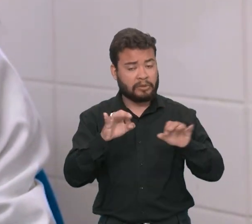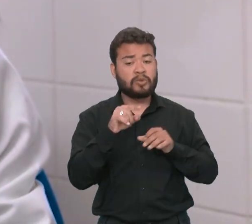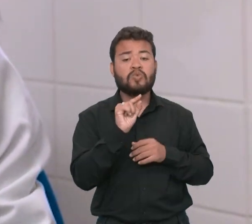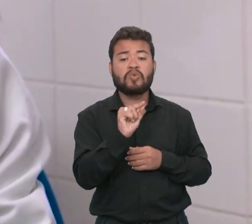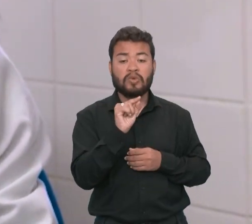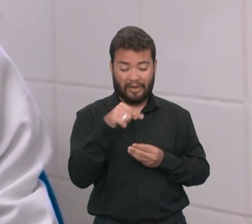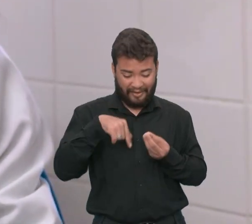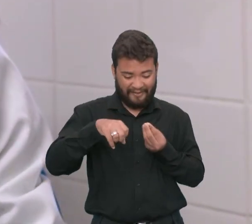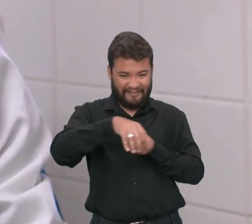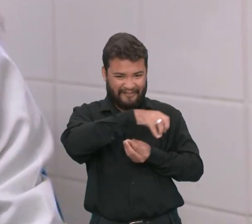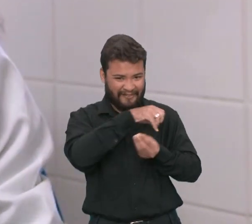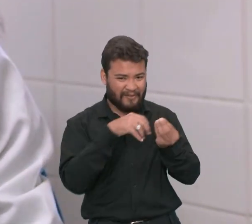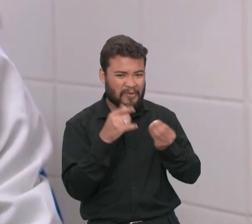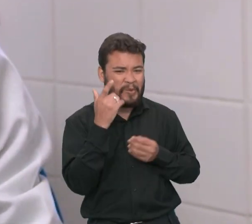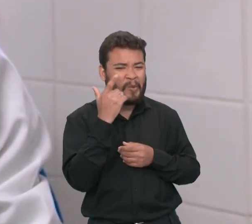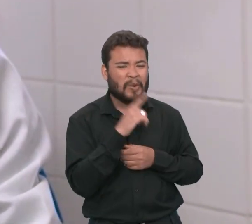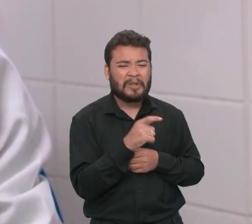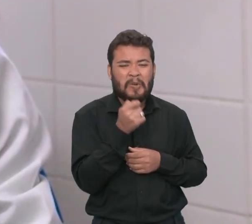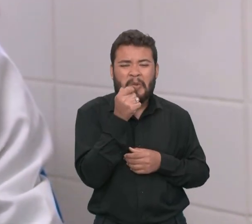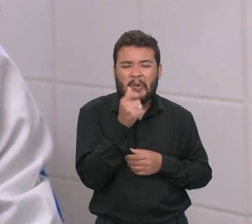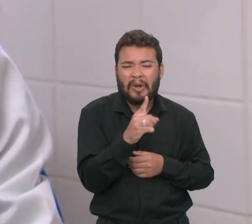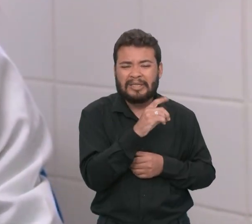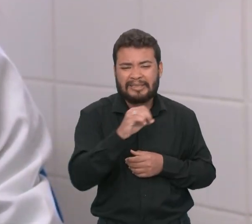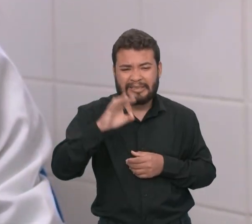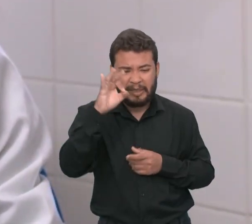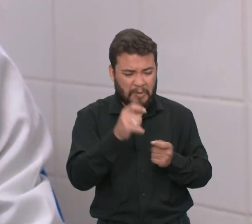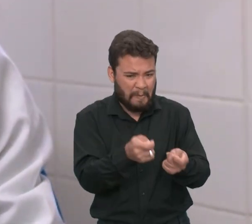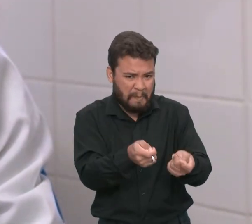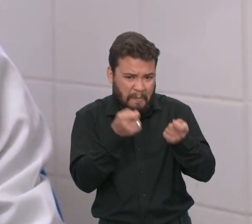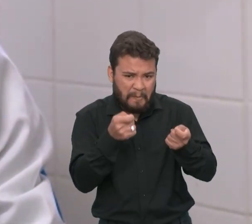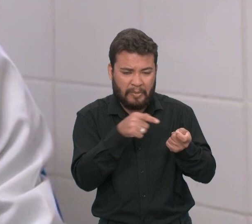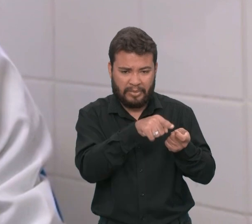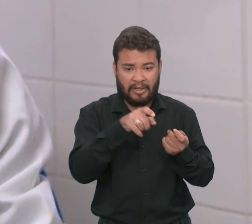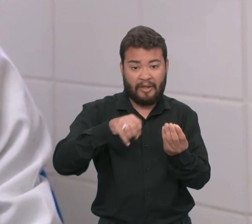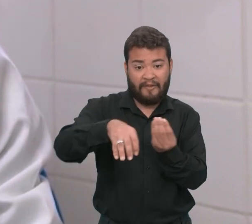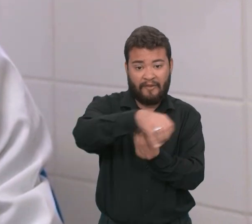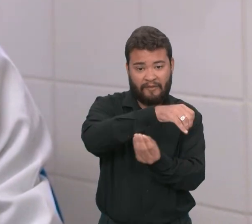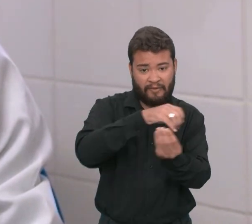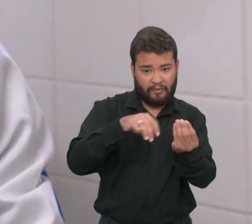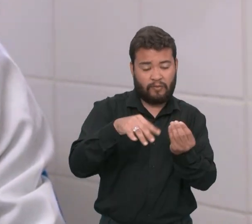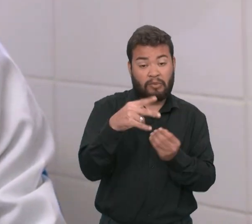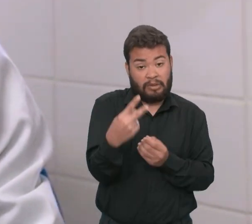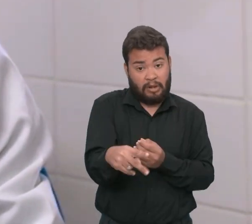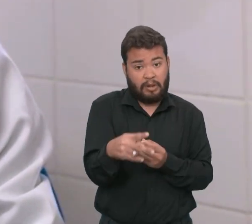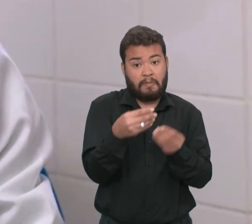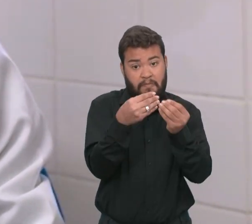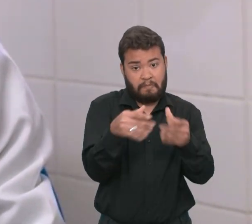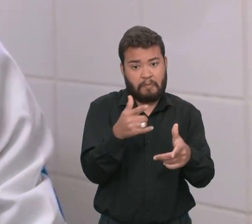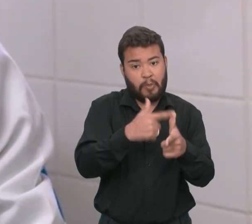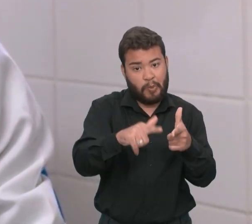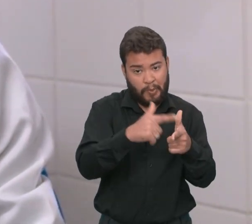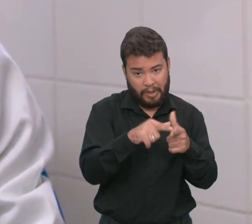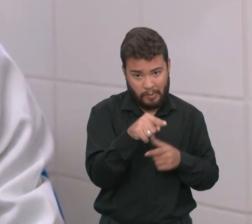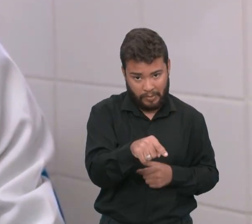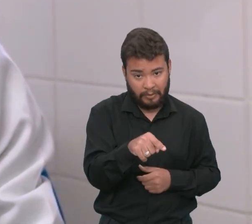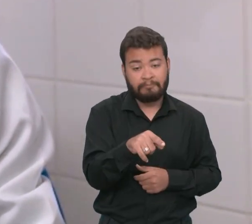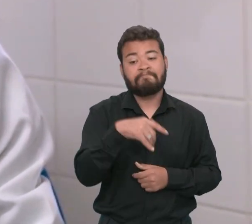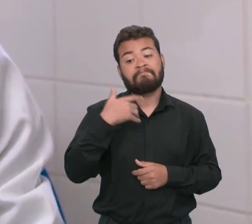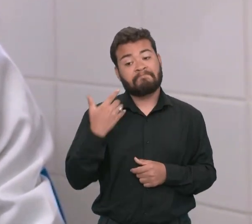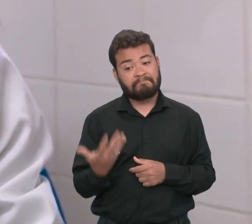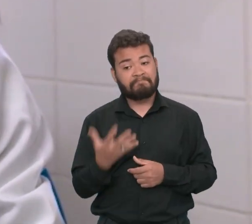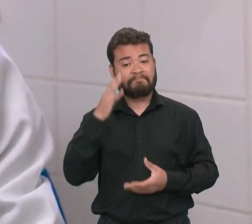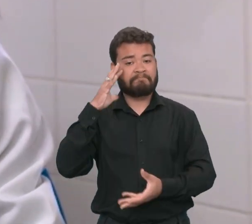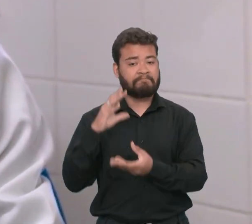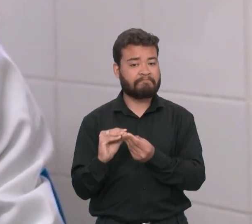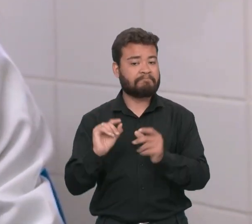conseguiu inibir quase em sua totalidade os fungos de Lasiodiploide. A partir disso, podemos observar